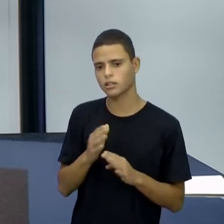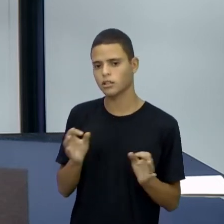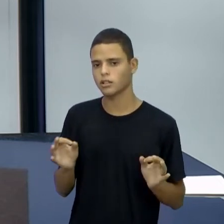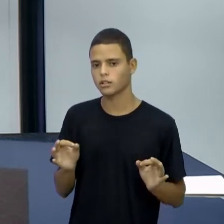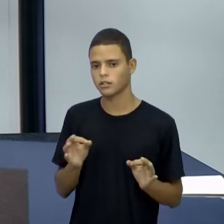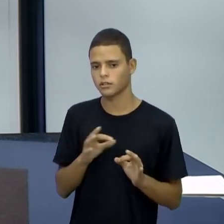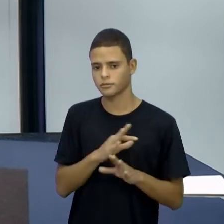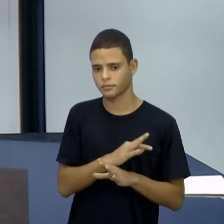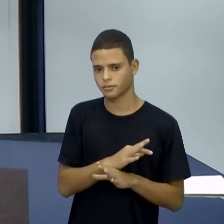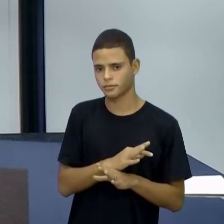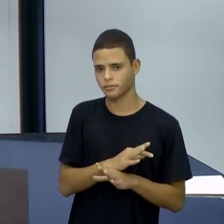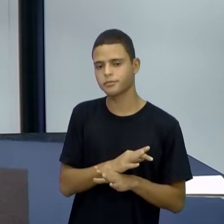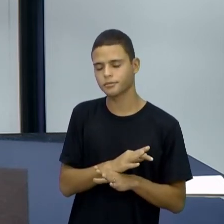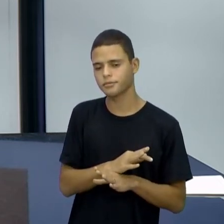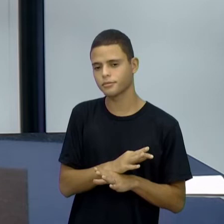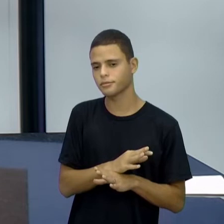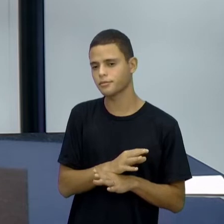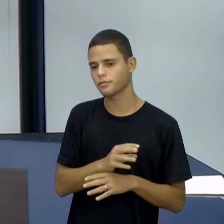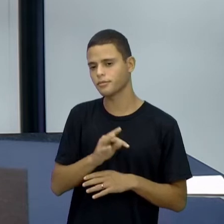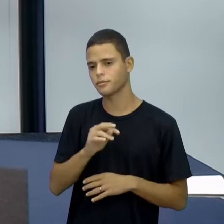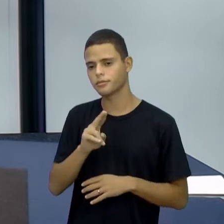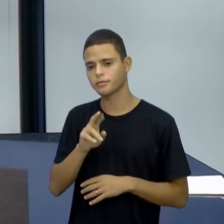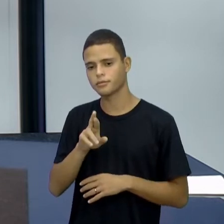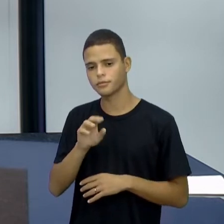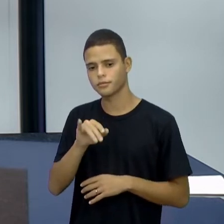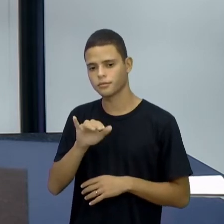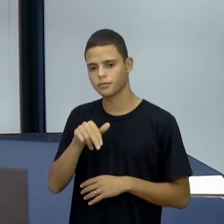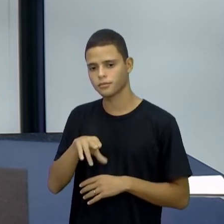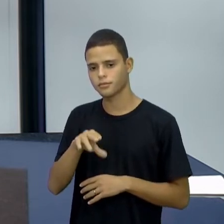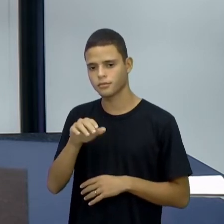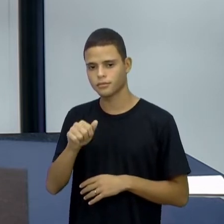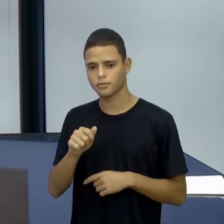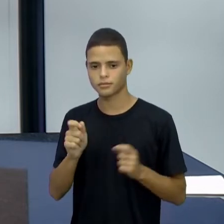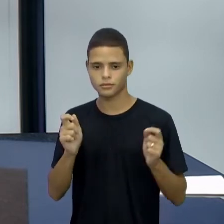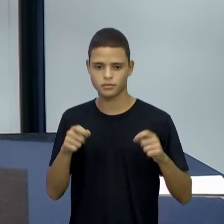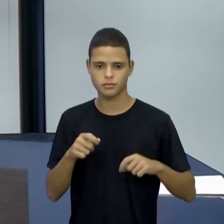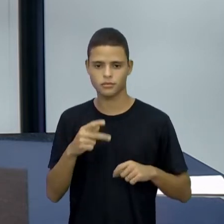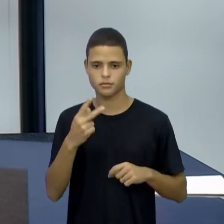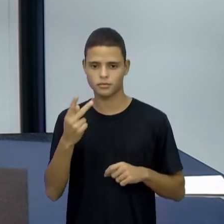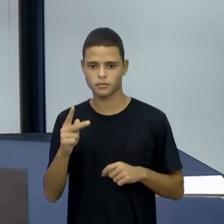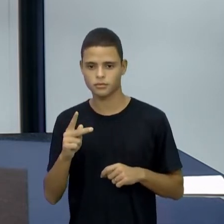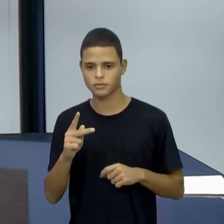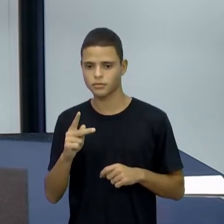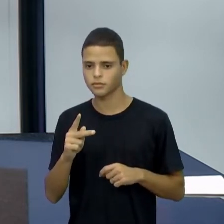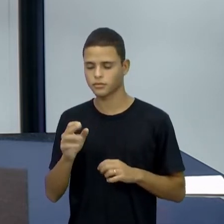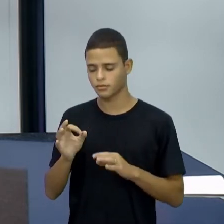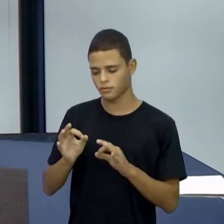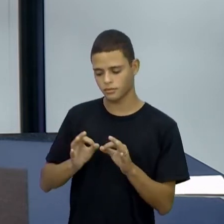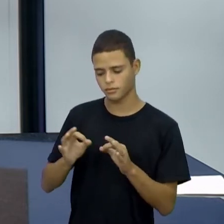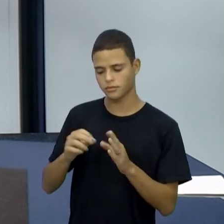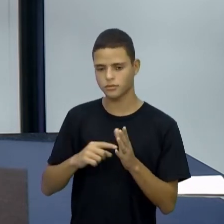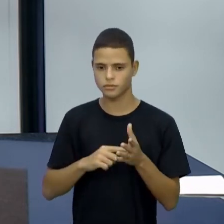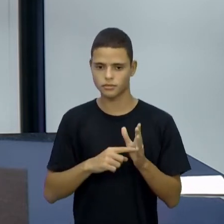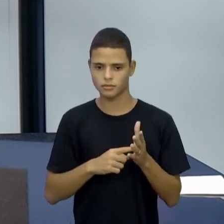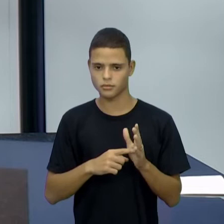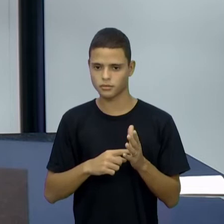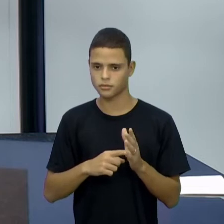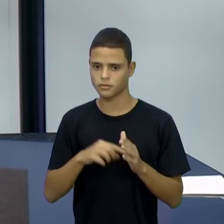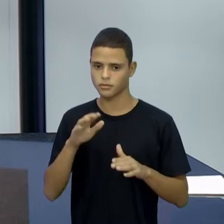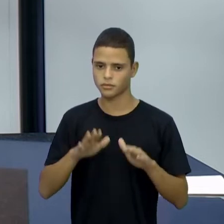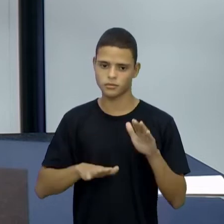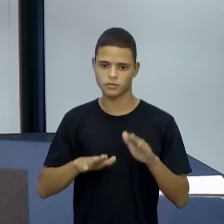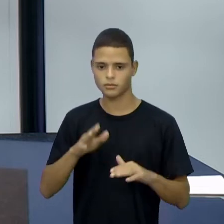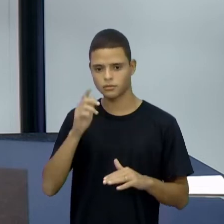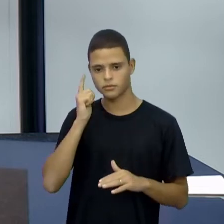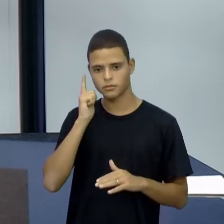terminar essa nossa usina aqui? Será que você conseguiria pôr um esquema aqui e um LEDzinho desse, né, um motorzinho talvez, para